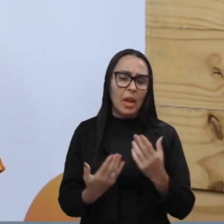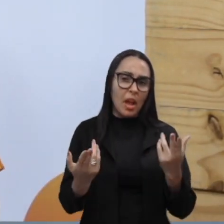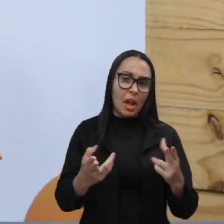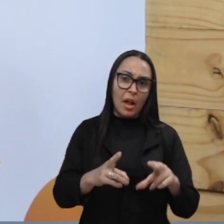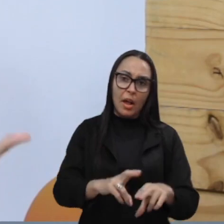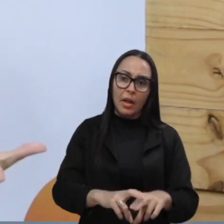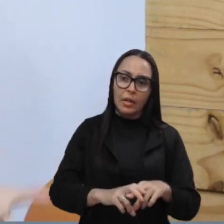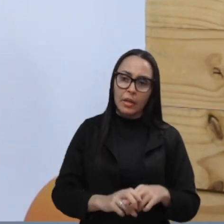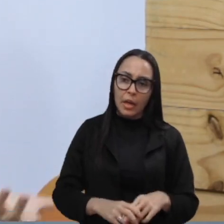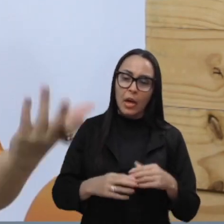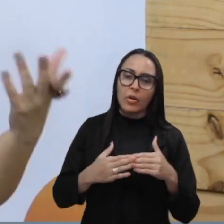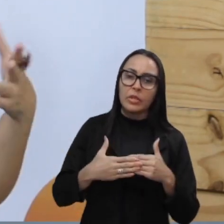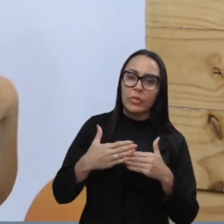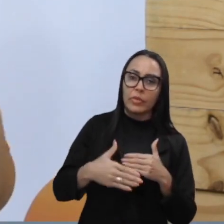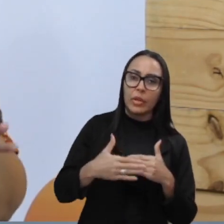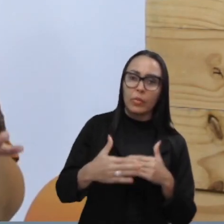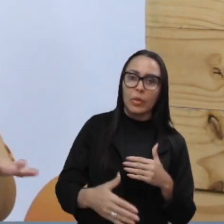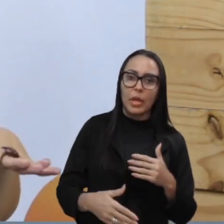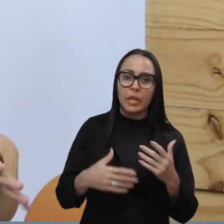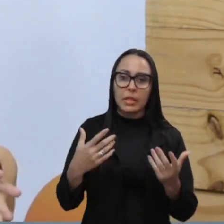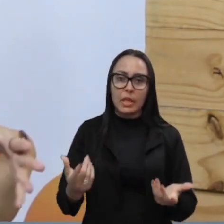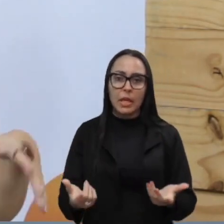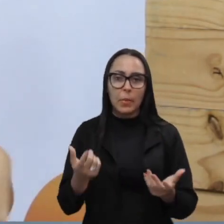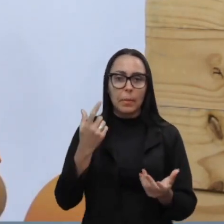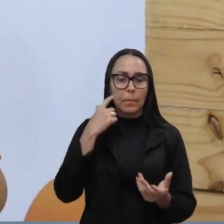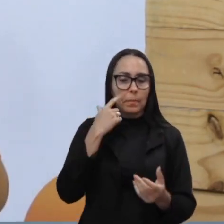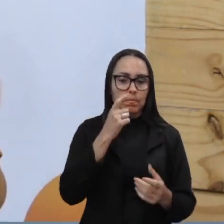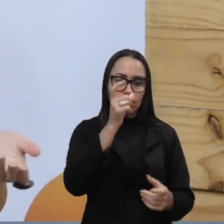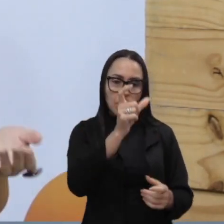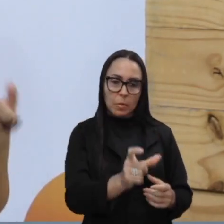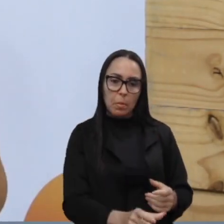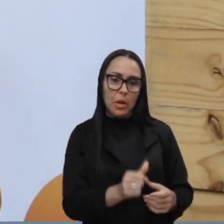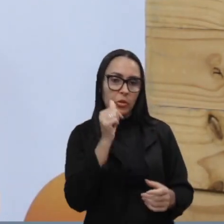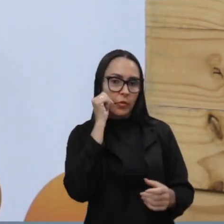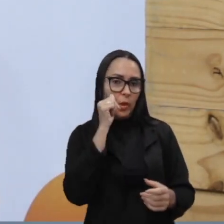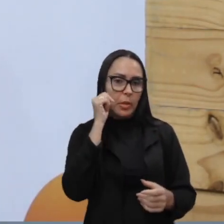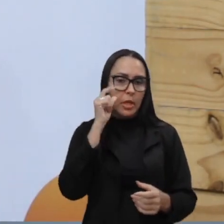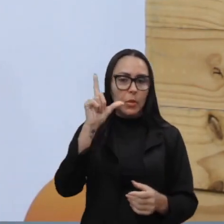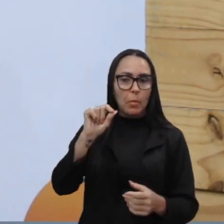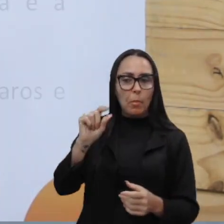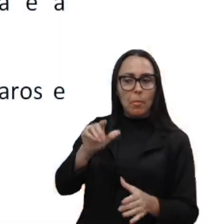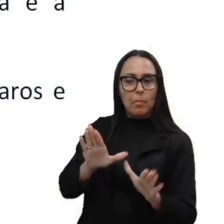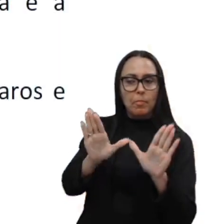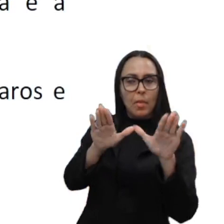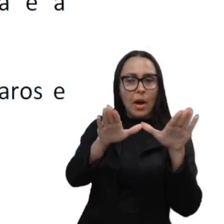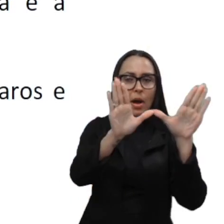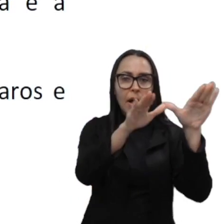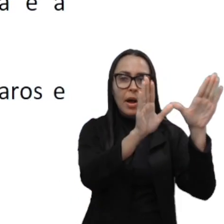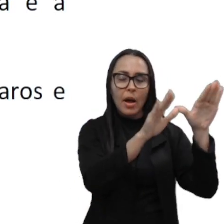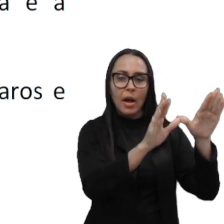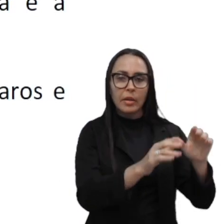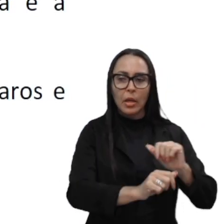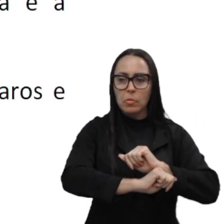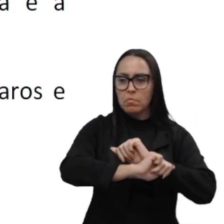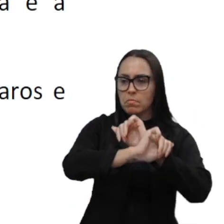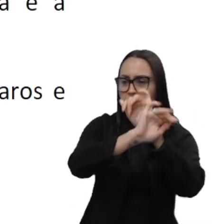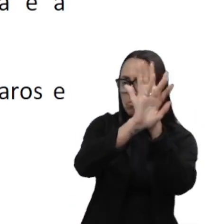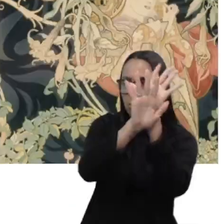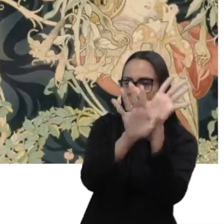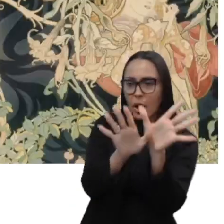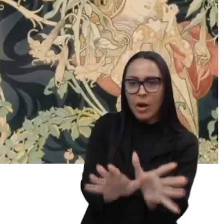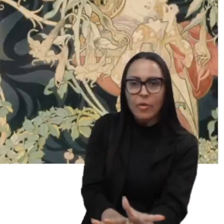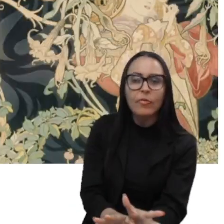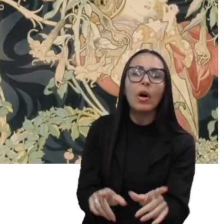frequentes do estilo Art Nouveau eram figuras femininas, pássaros, flores, pavões também era uma figura que